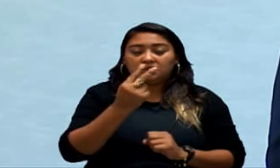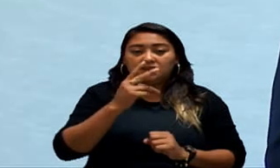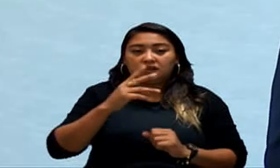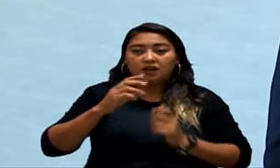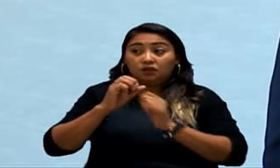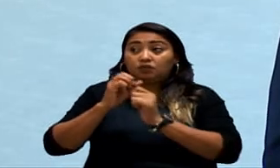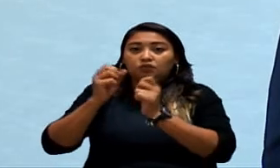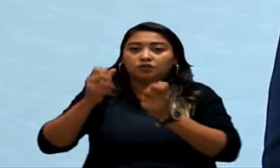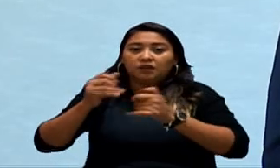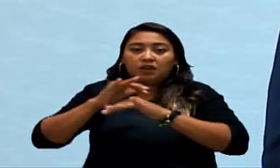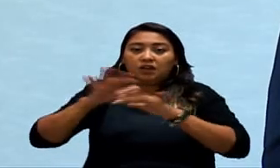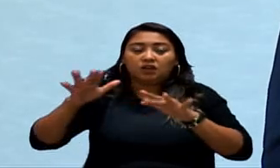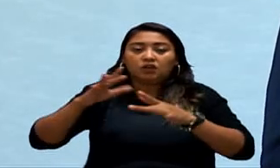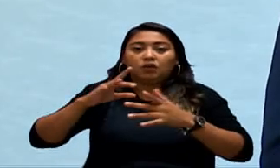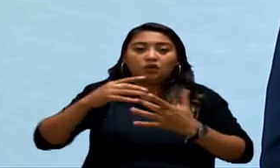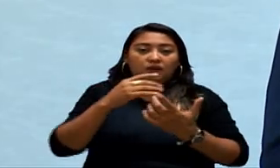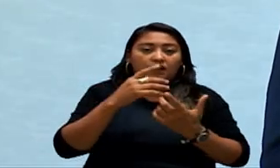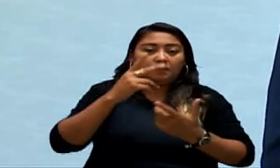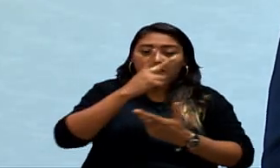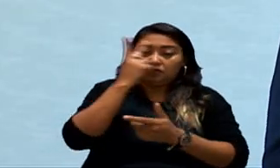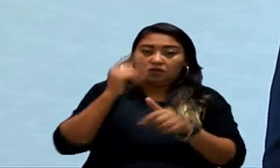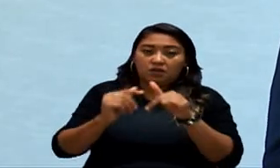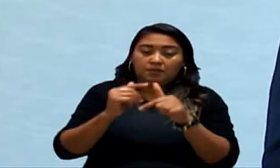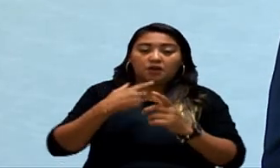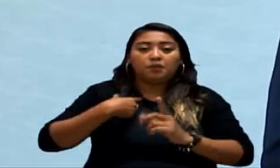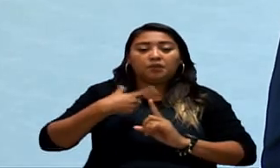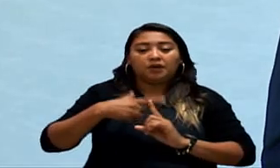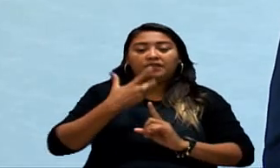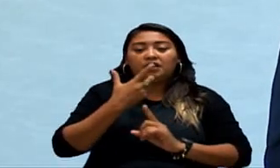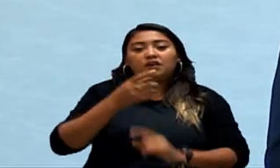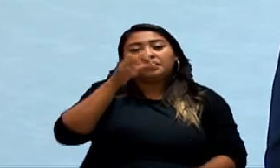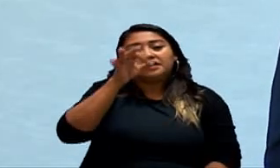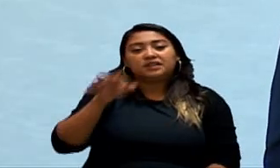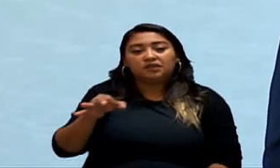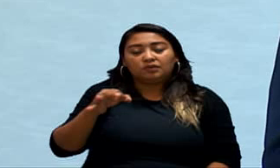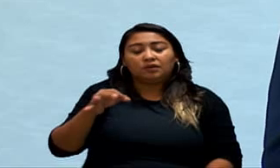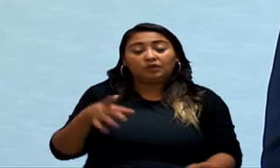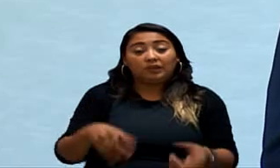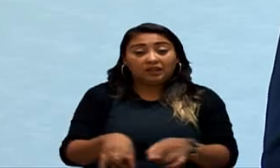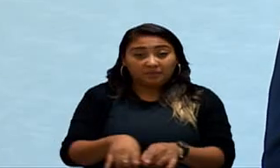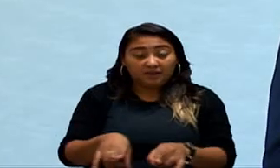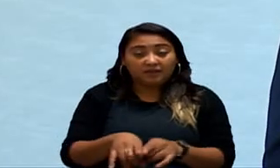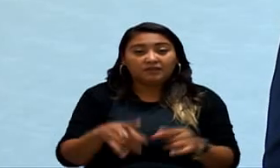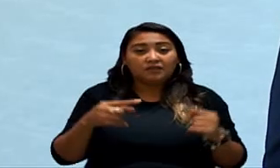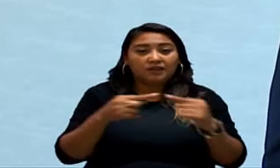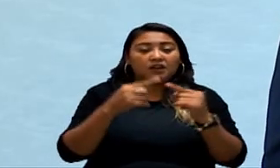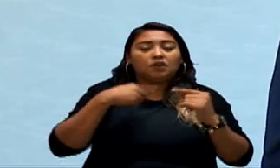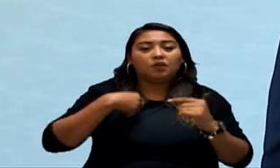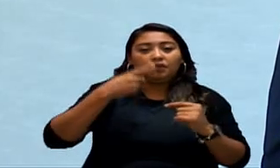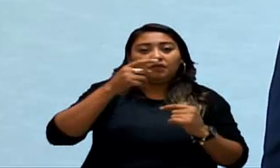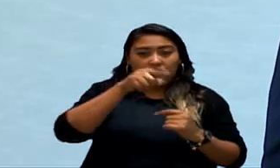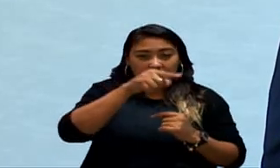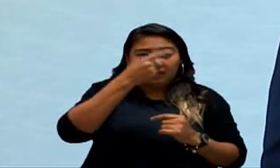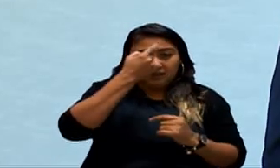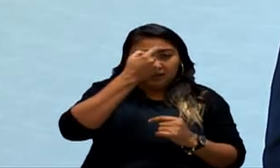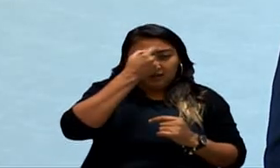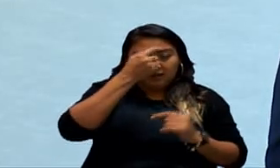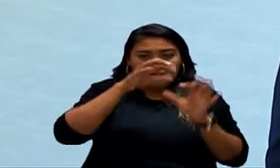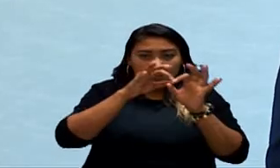não expõe nenhum servidor, até porque a gente está falando em percentual e ele vai muito no encontro dessa linha de raciocínio que a senhora